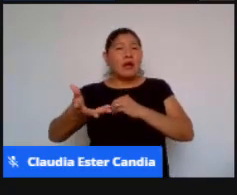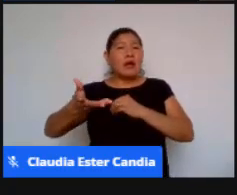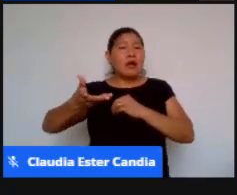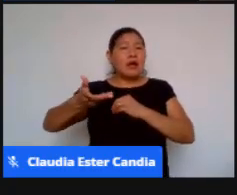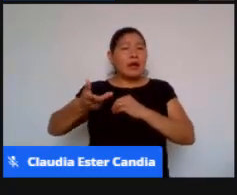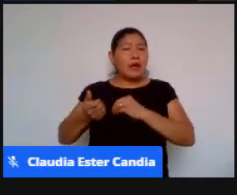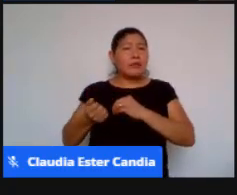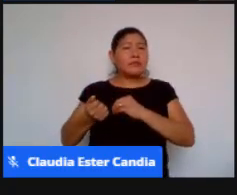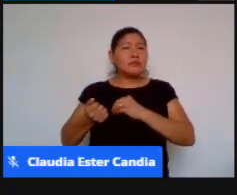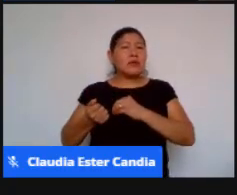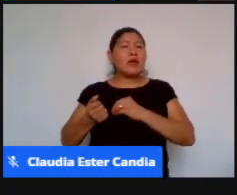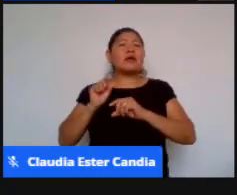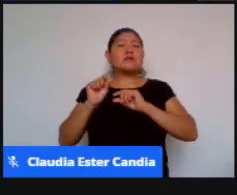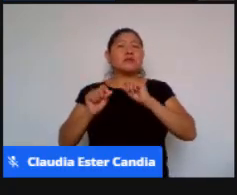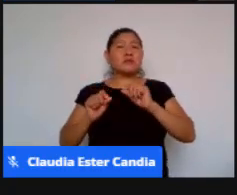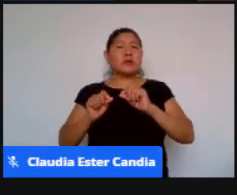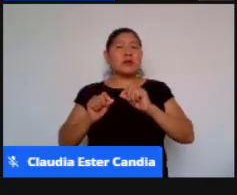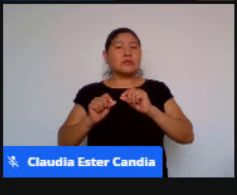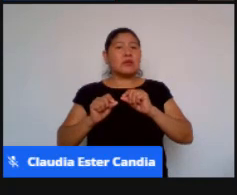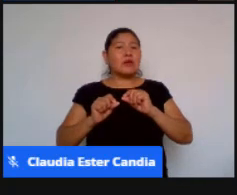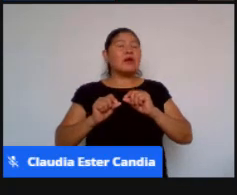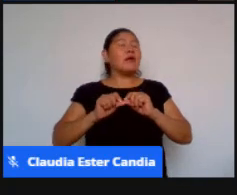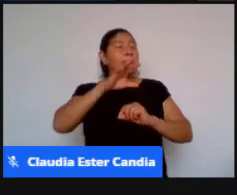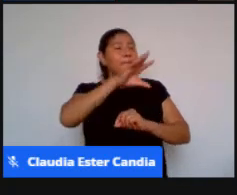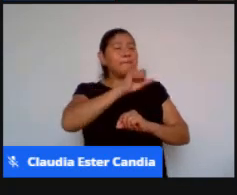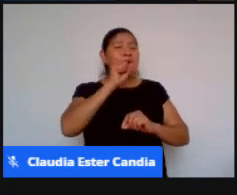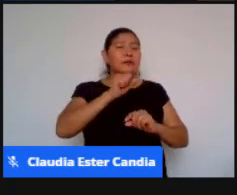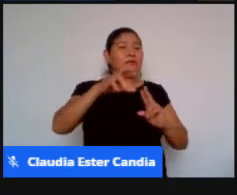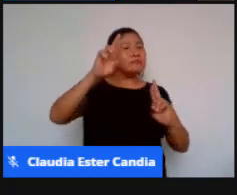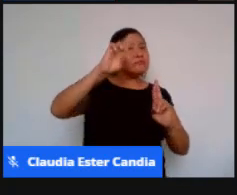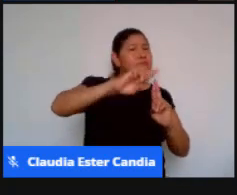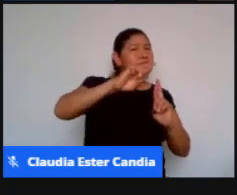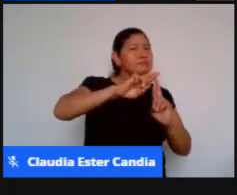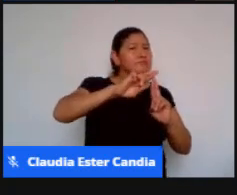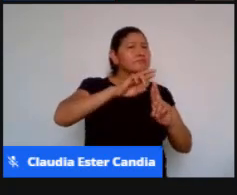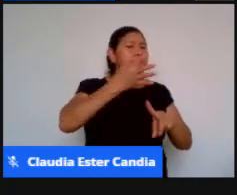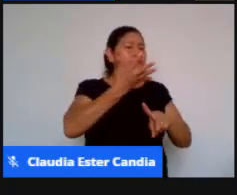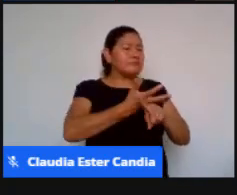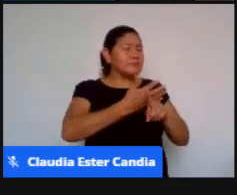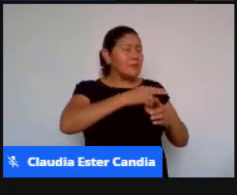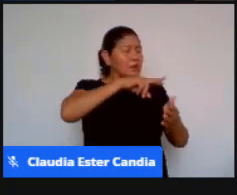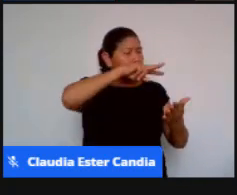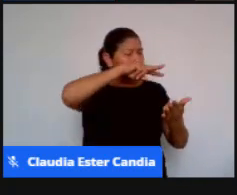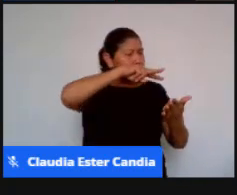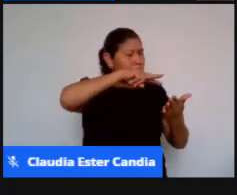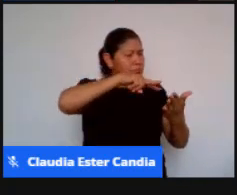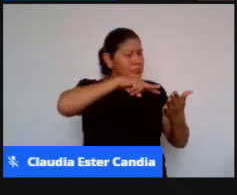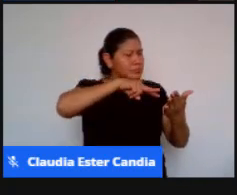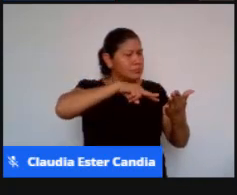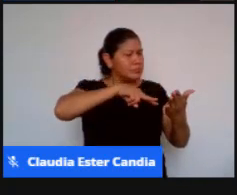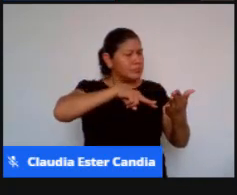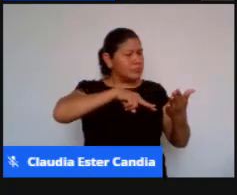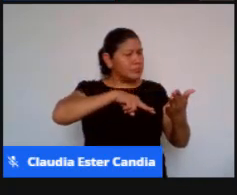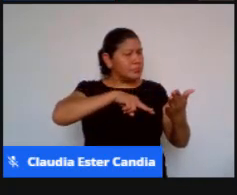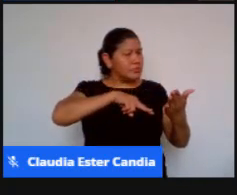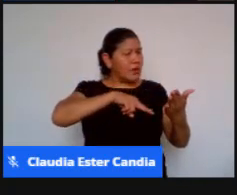lá o referencial curricular circunstancial, e eu sei que às vezes não agrada, né? Eu sei, a gente nunca agrada a todo